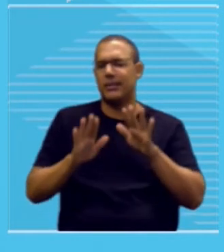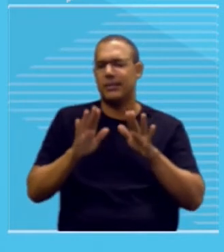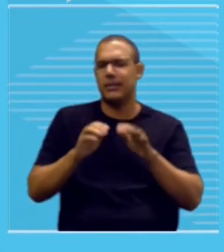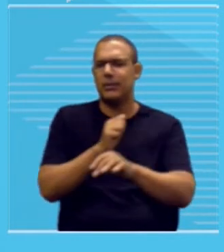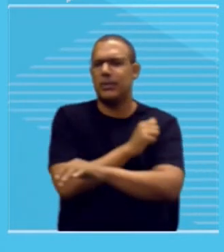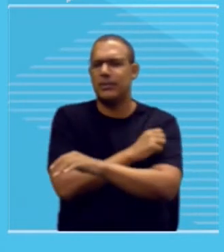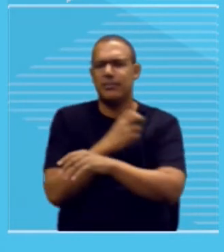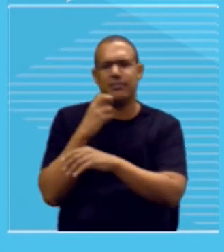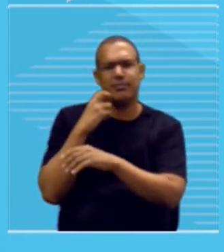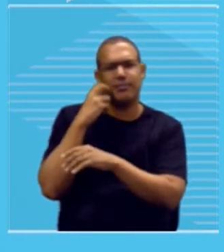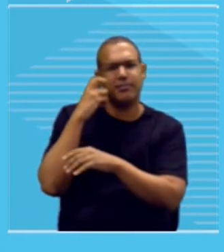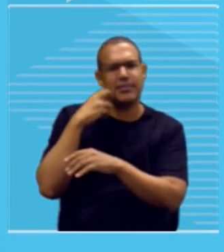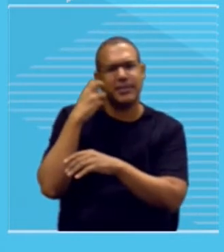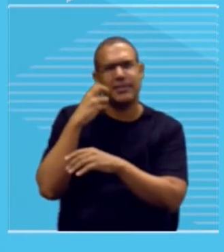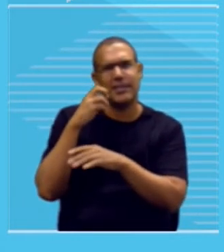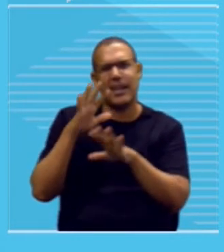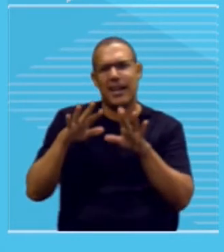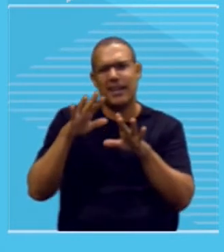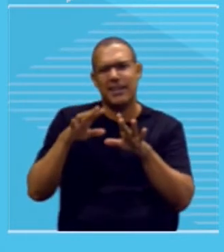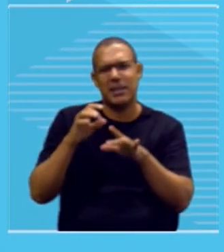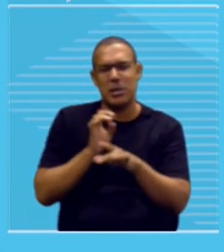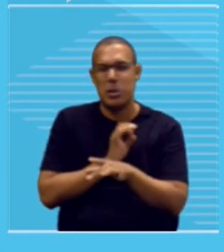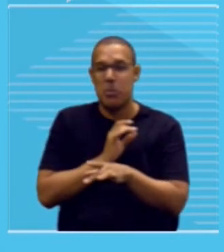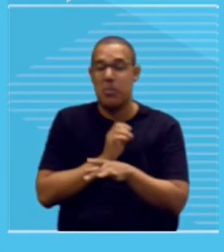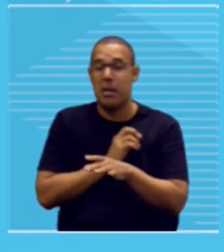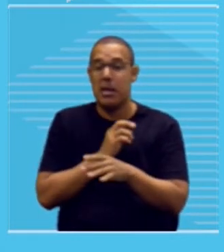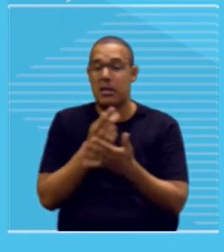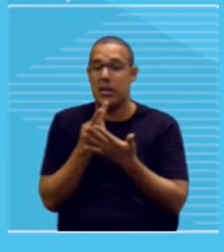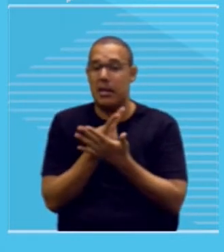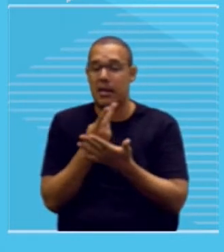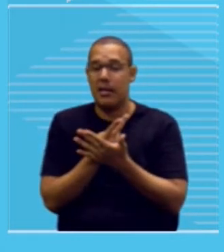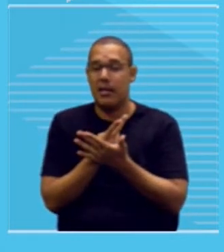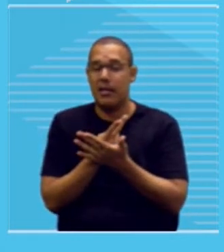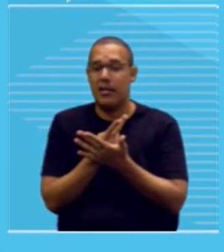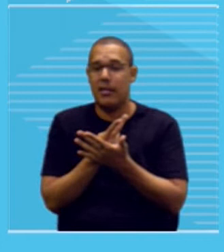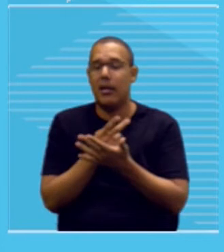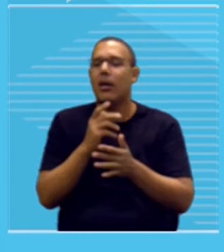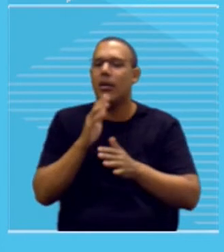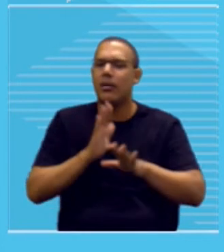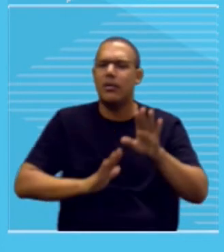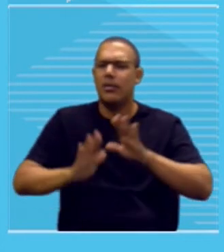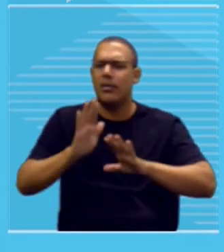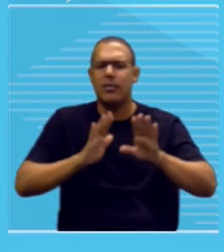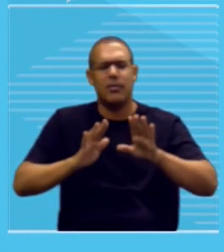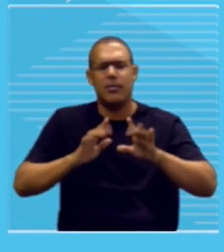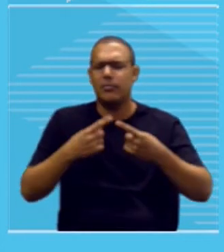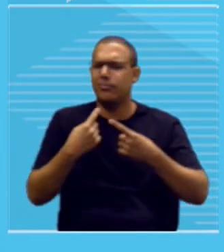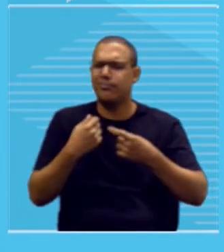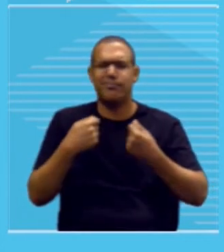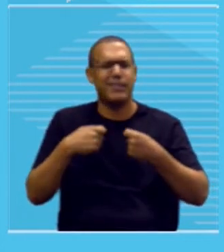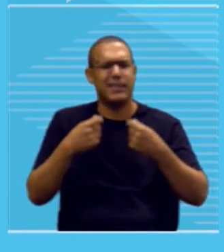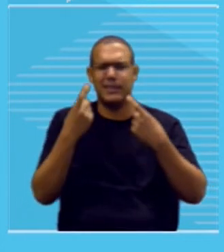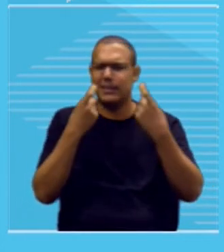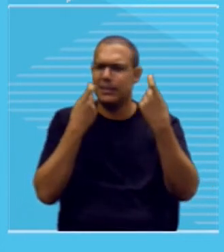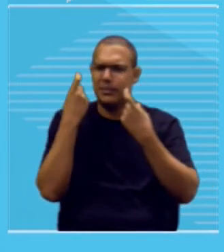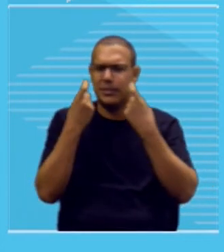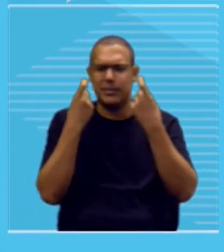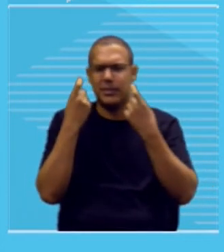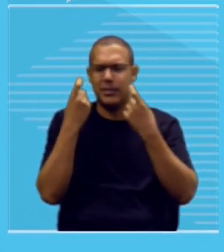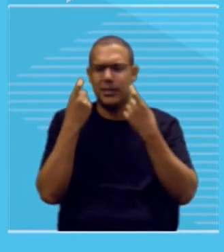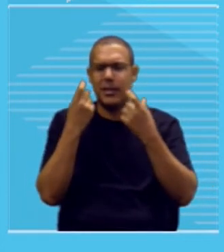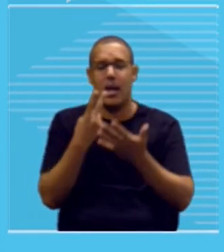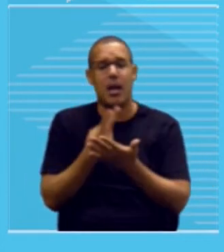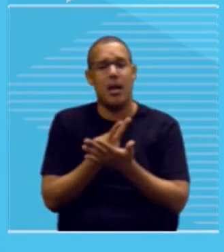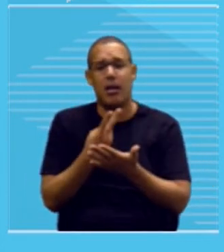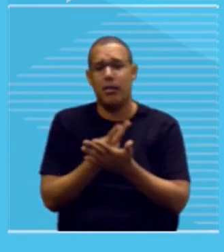envergonhados Não não vou colocar não que eu tenho medo de errar Cuidado gente não se preocupem com isso não gente Errar